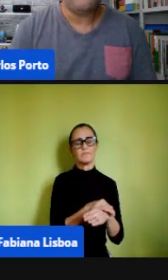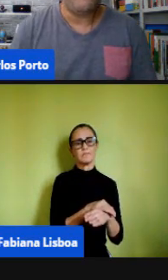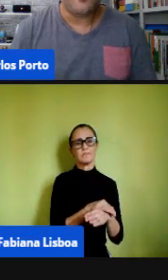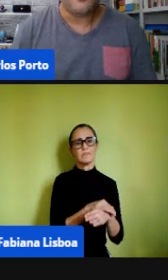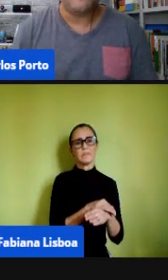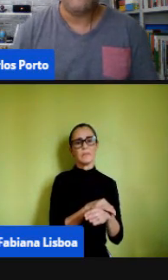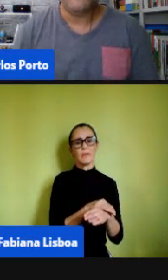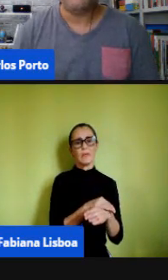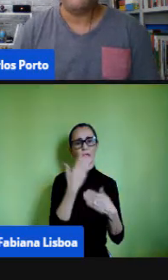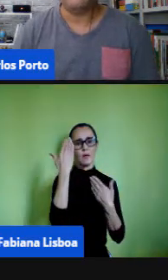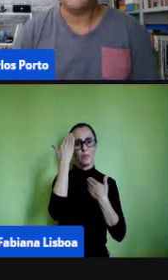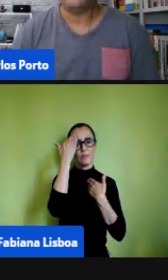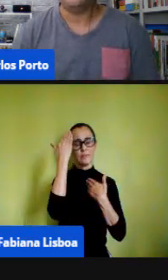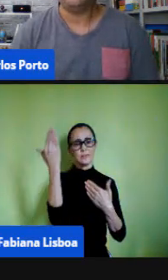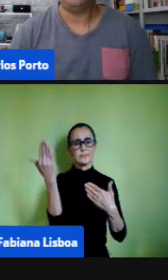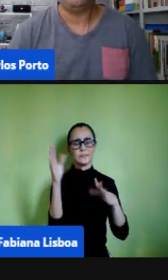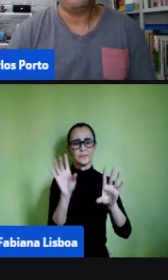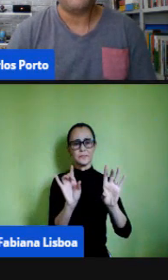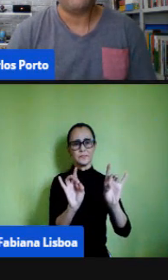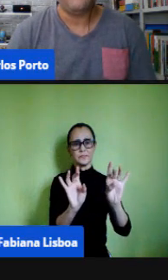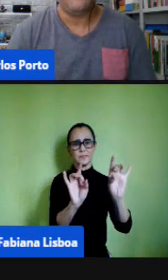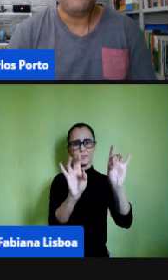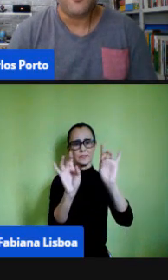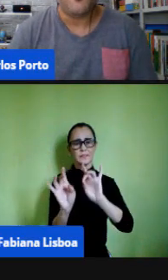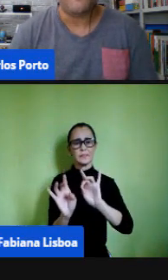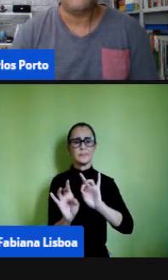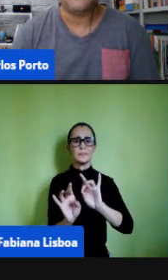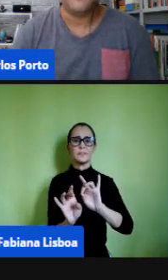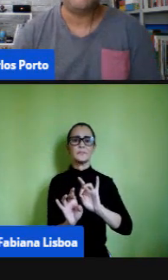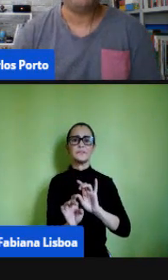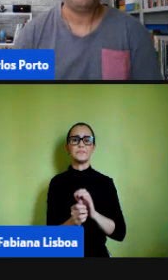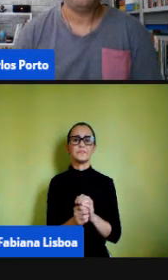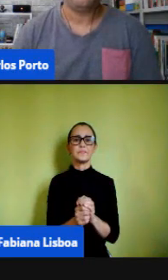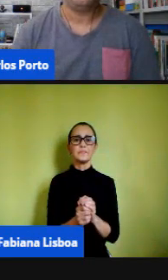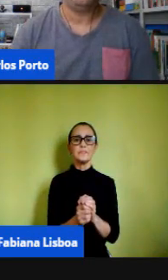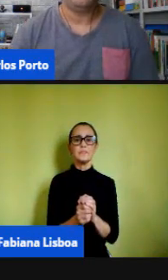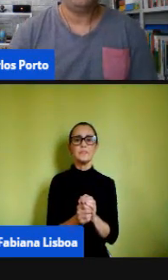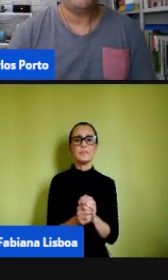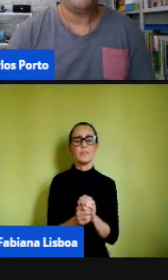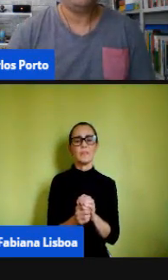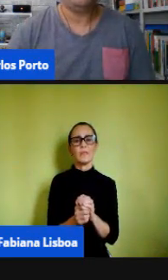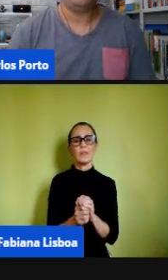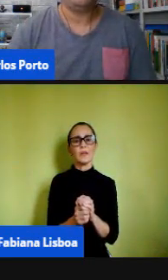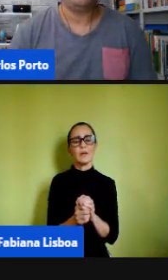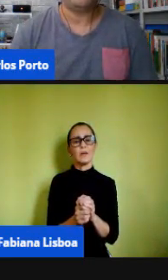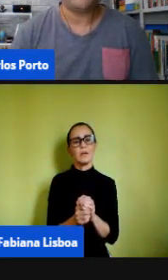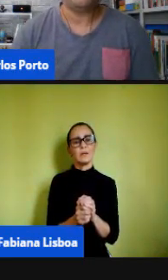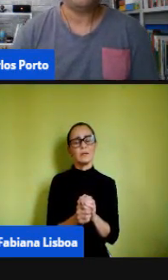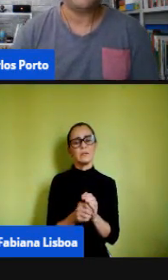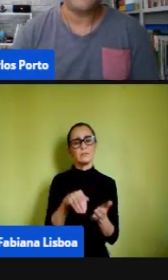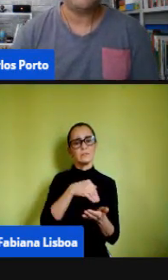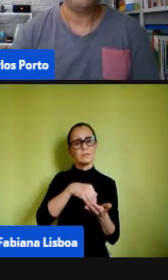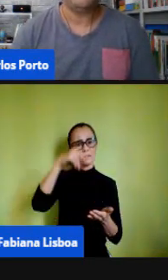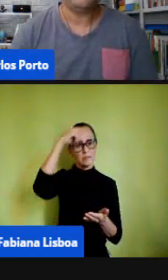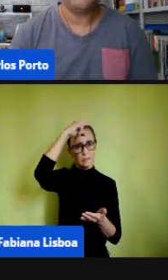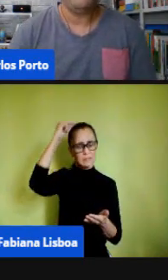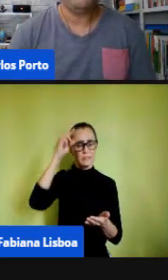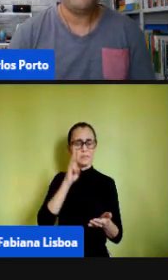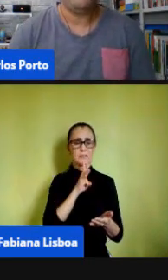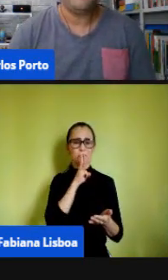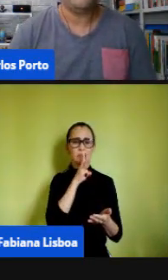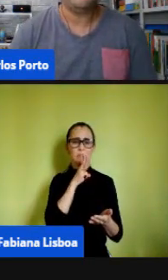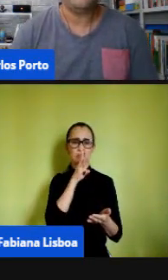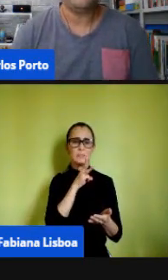um agradecimento especial em nome do Paço Municipal, né, do prefeito Marcos Trade,